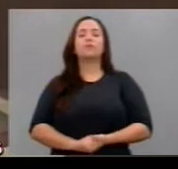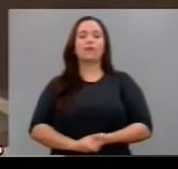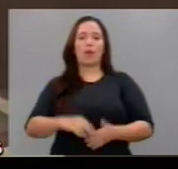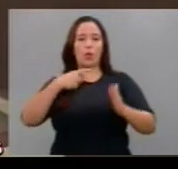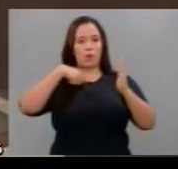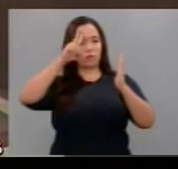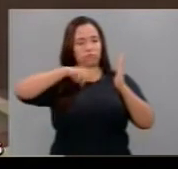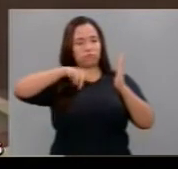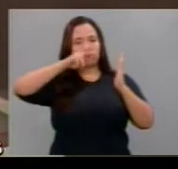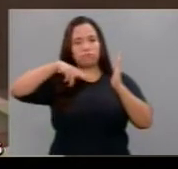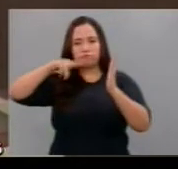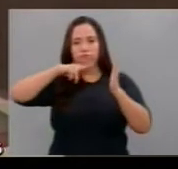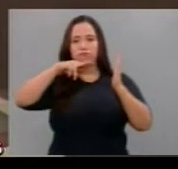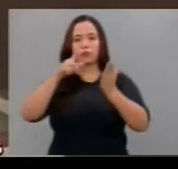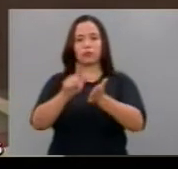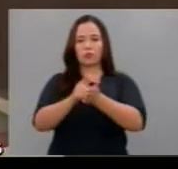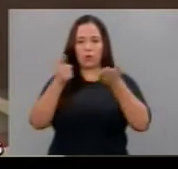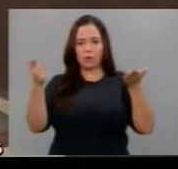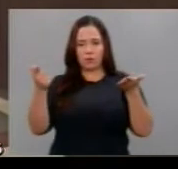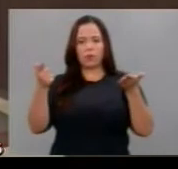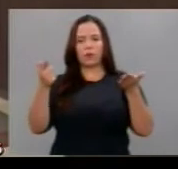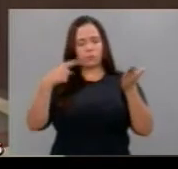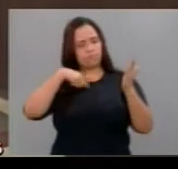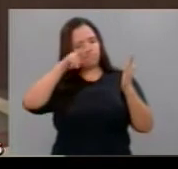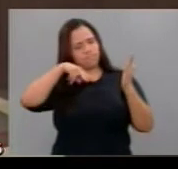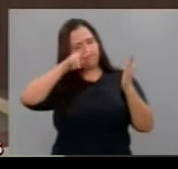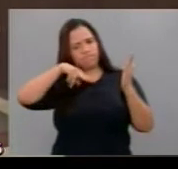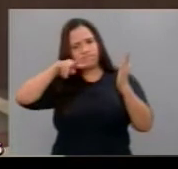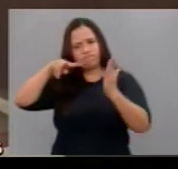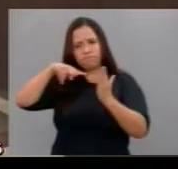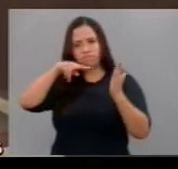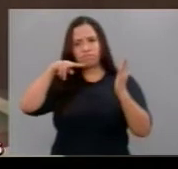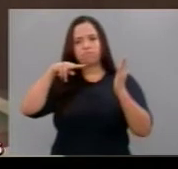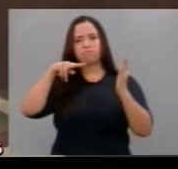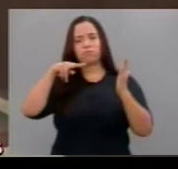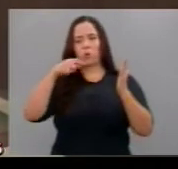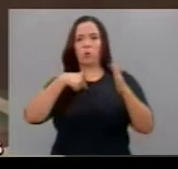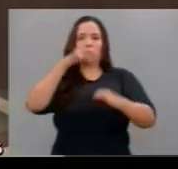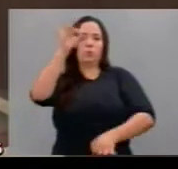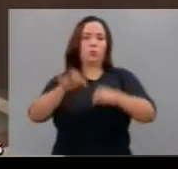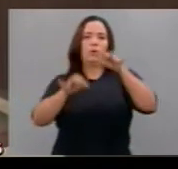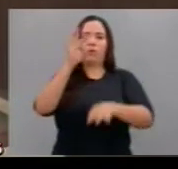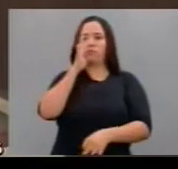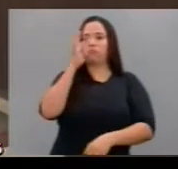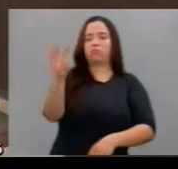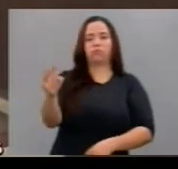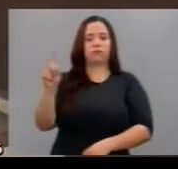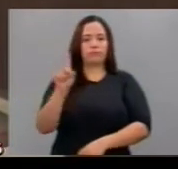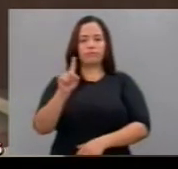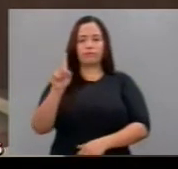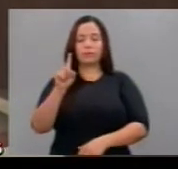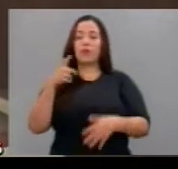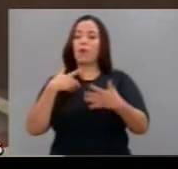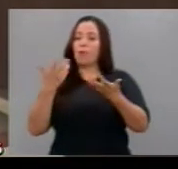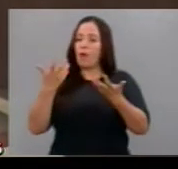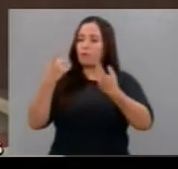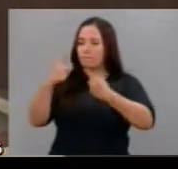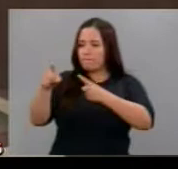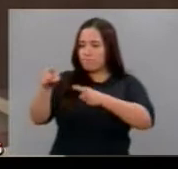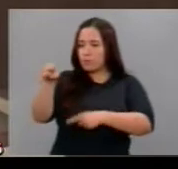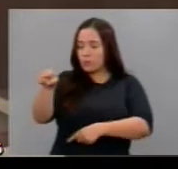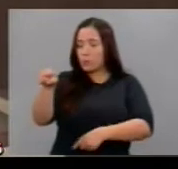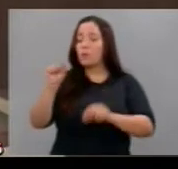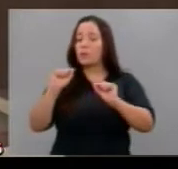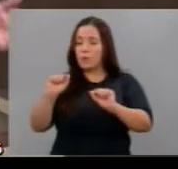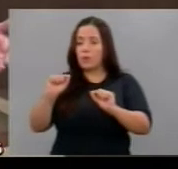os jornais, deputado Evandro Leitão, atentamente, não prejulgo. O que eu estou aqui provocando Vossa Excelência, sobretudo,